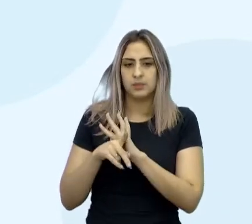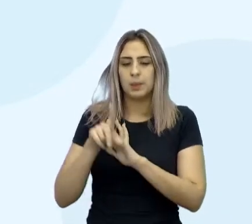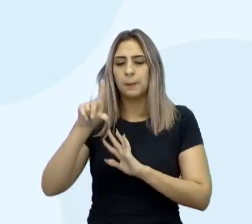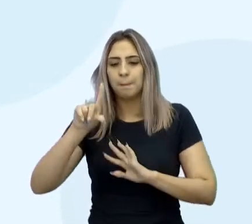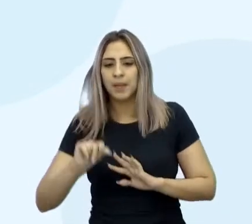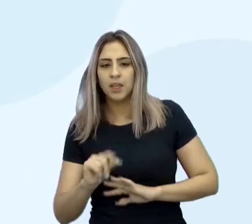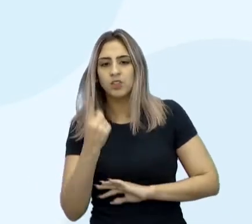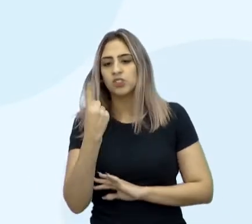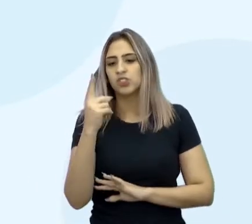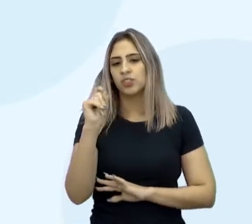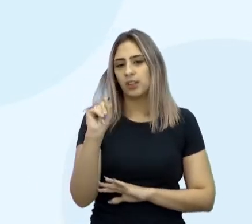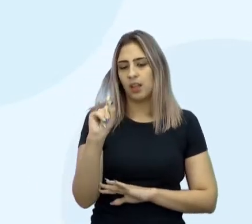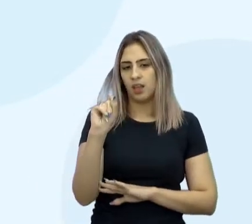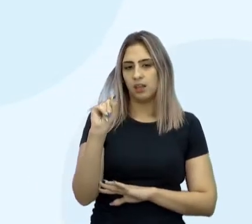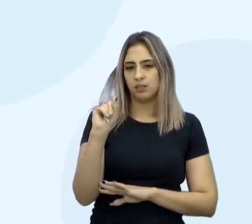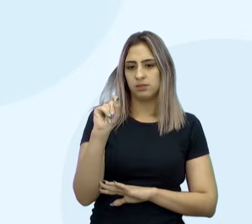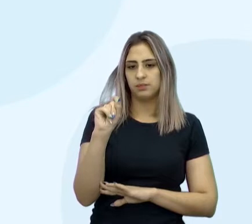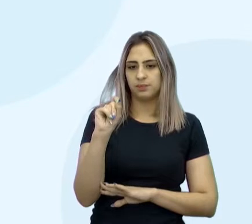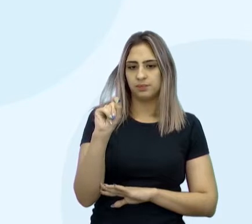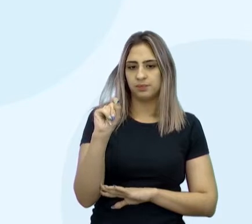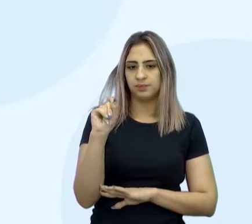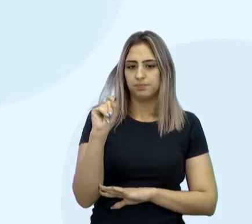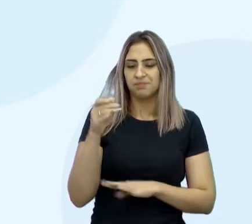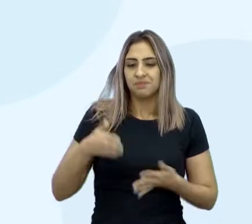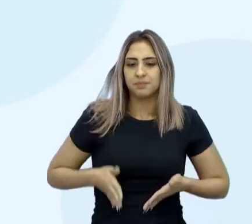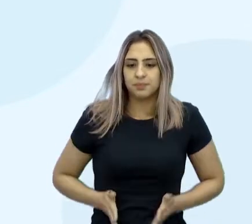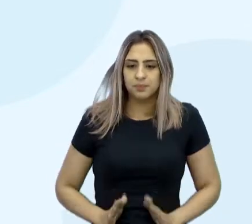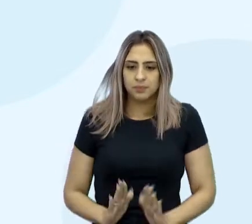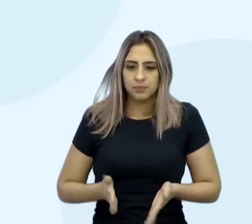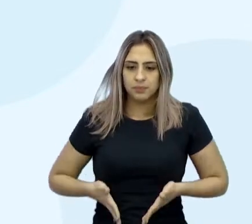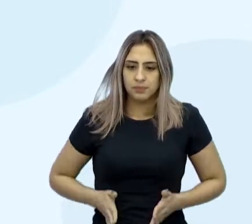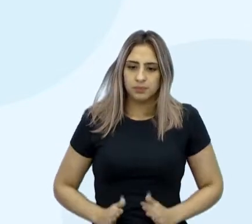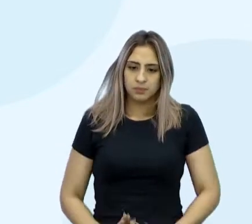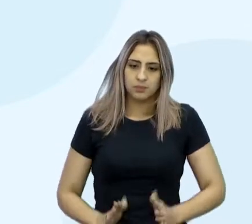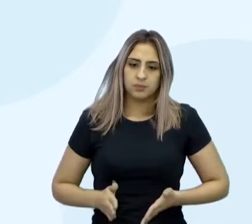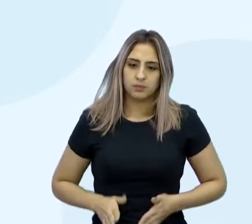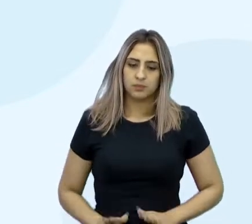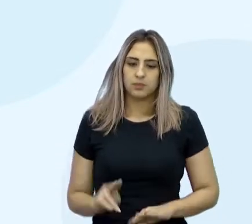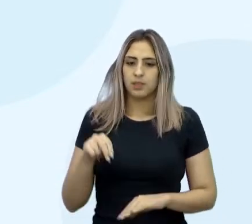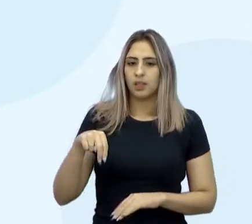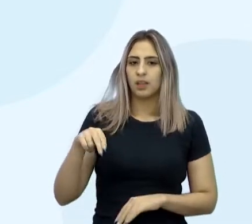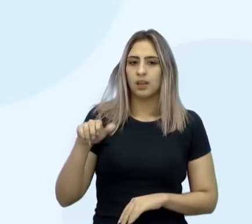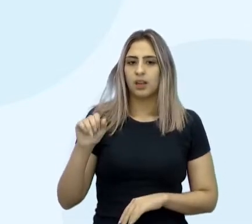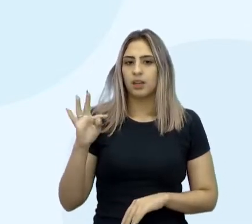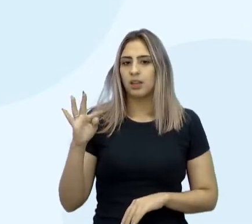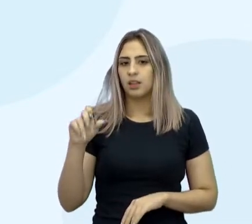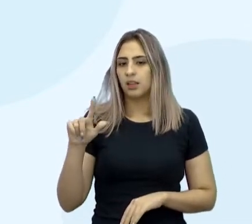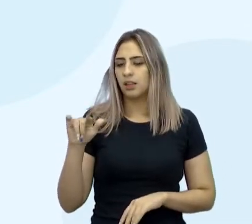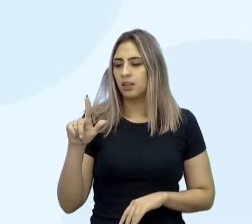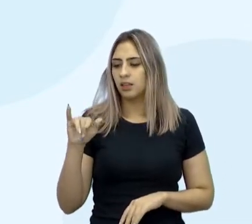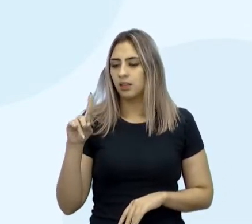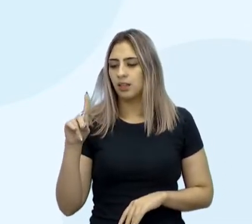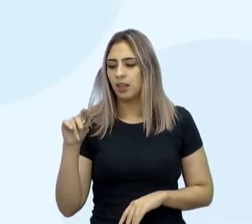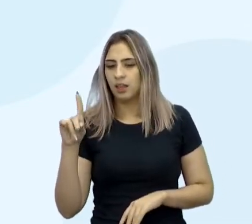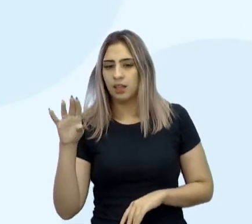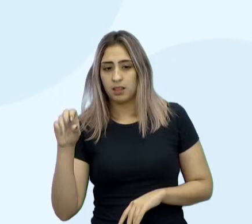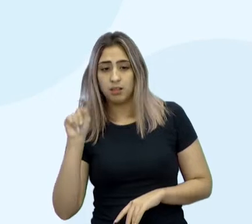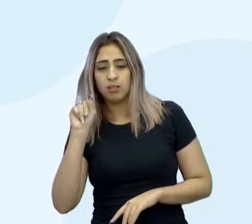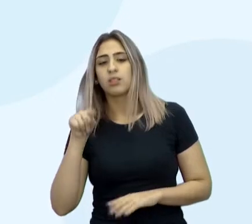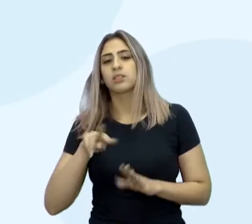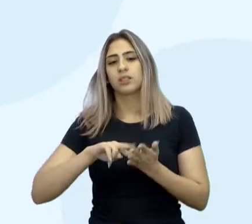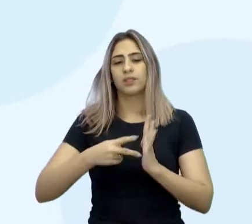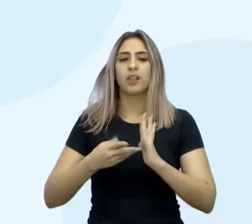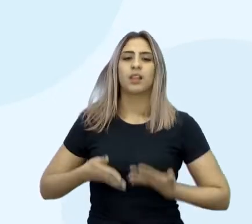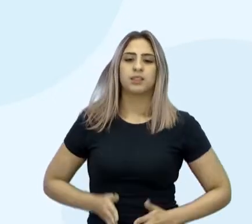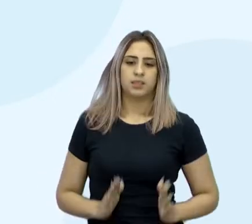de 10, né, nascimentos, né, natalidade, a cada 1000 habitantes, né? Então, ou